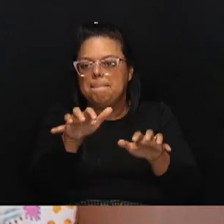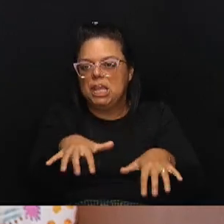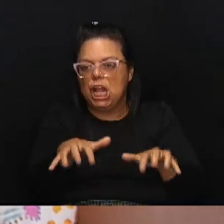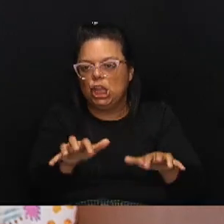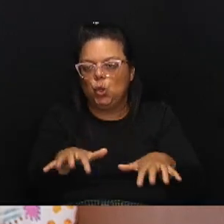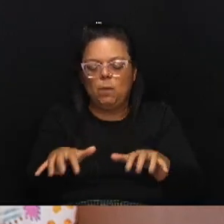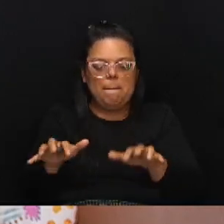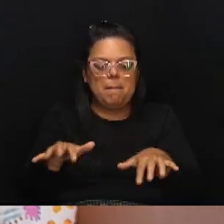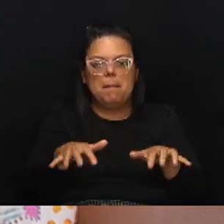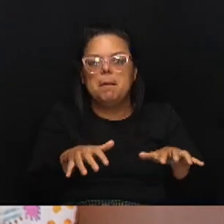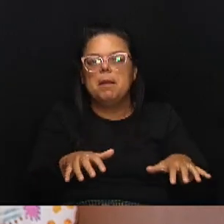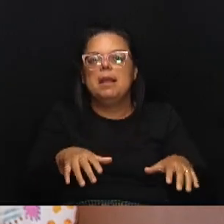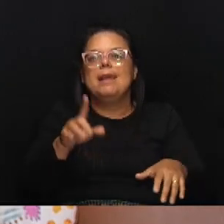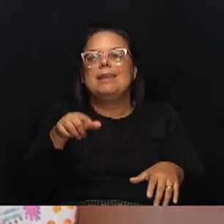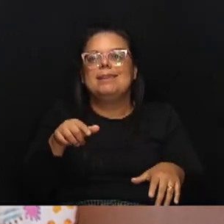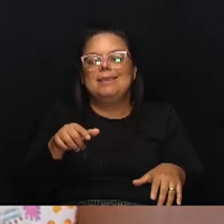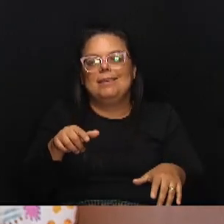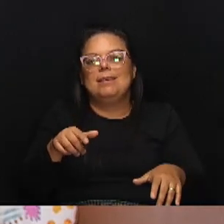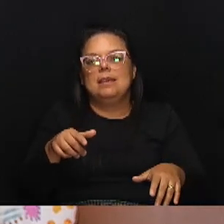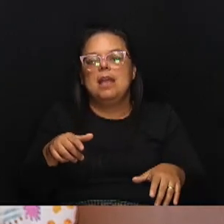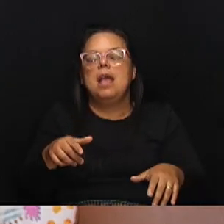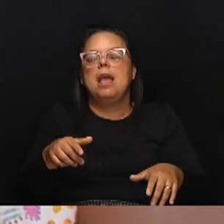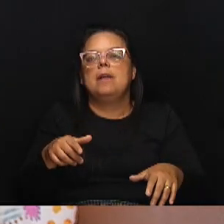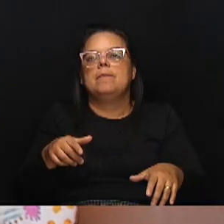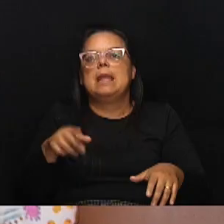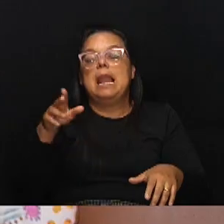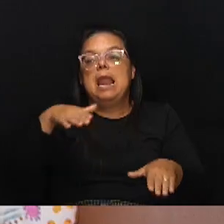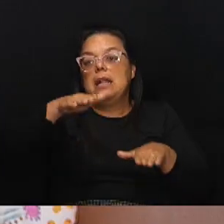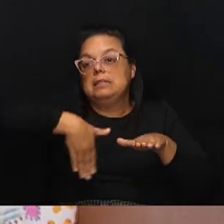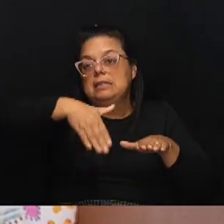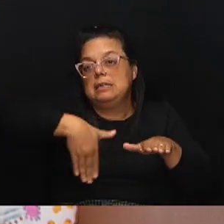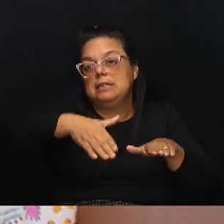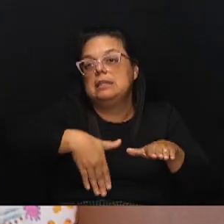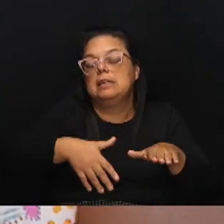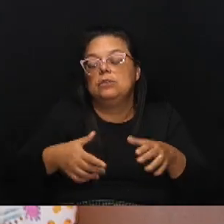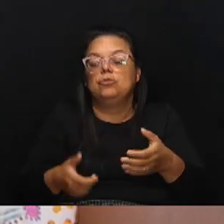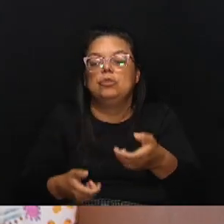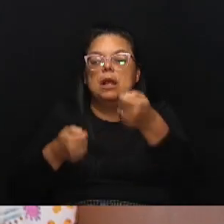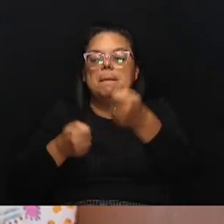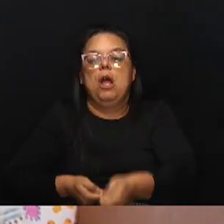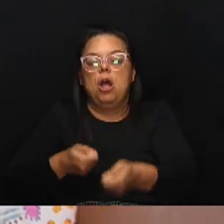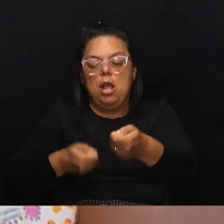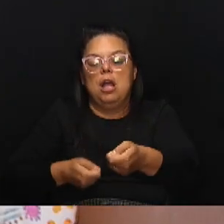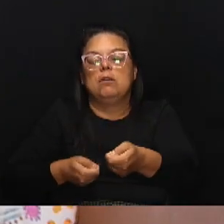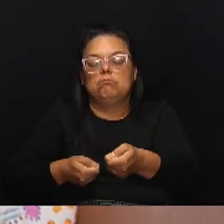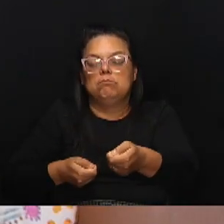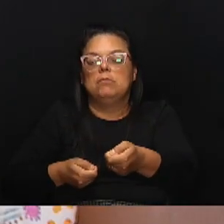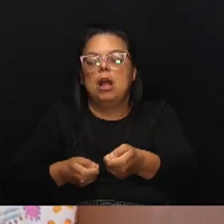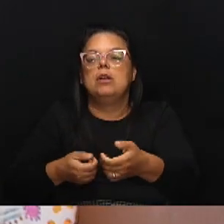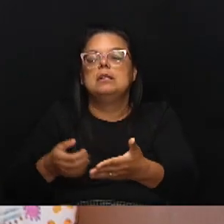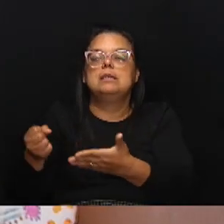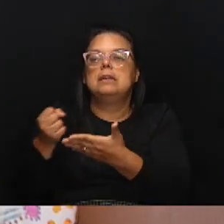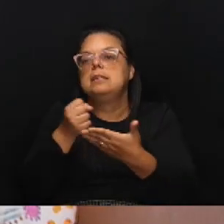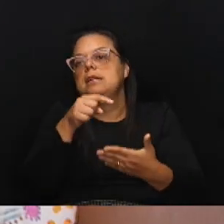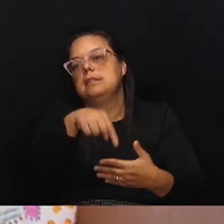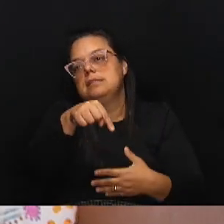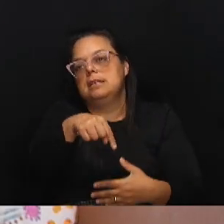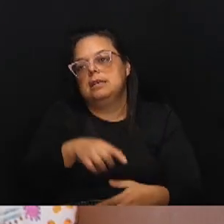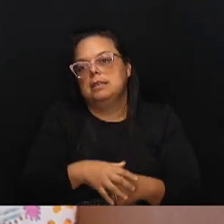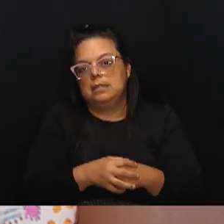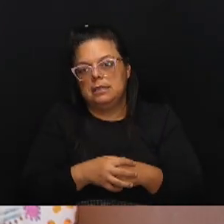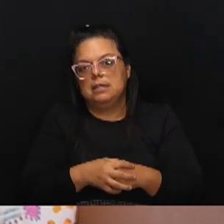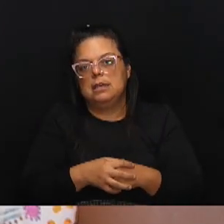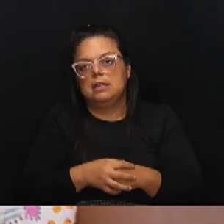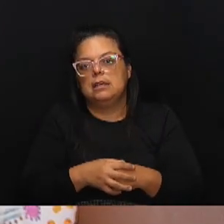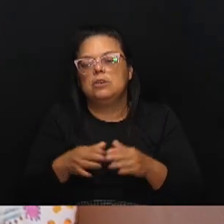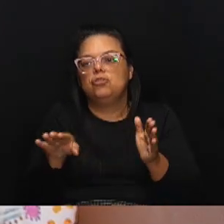são carroças que vêm lá de Santos. Então a pianolatria que vai dominar o século XIX em Campinas, ele